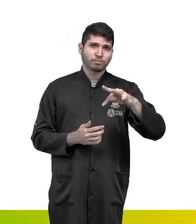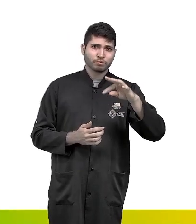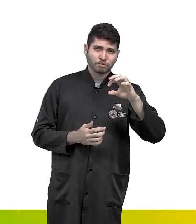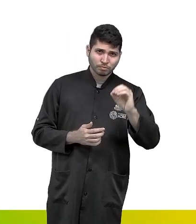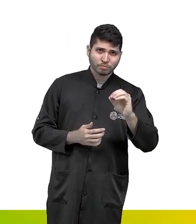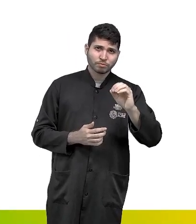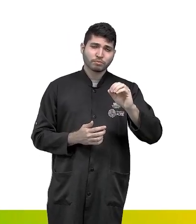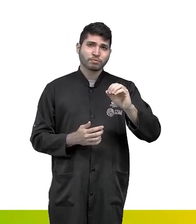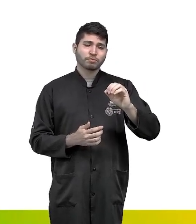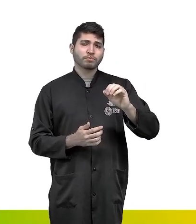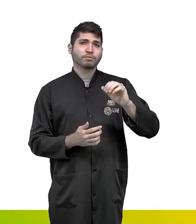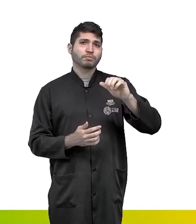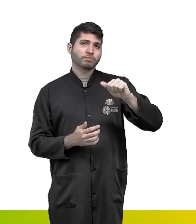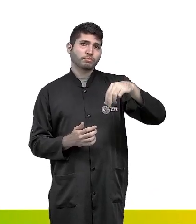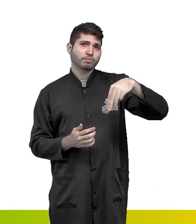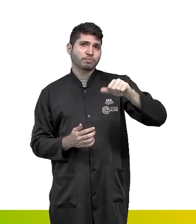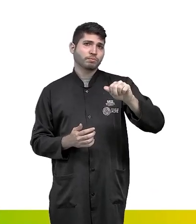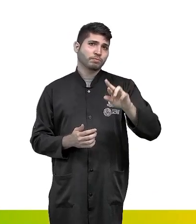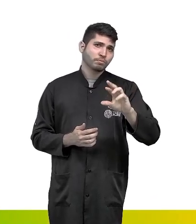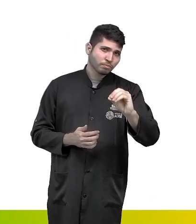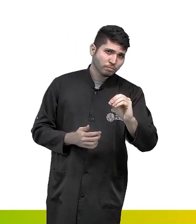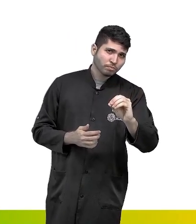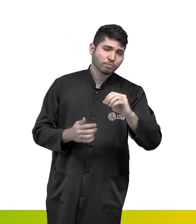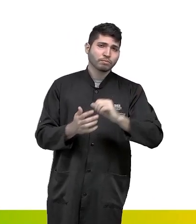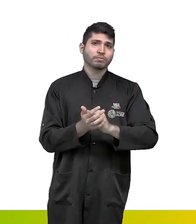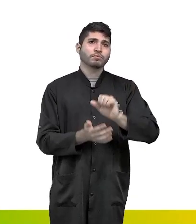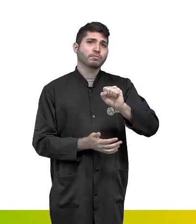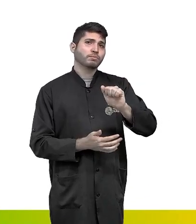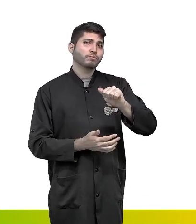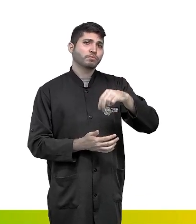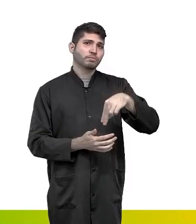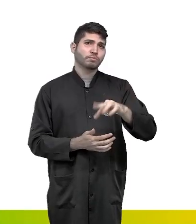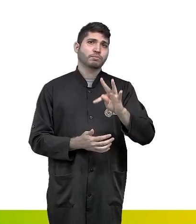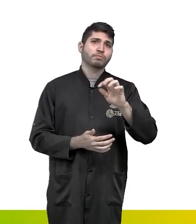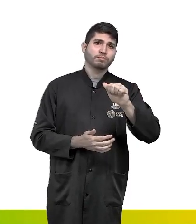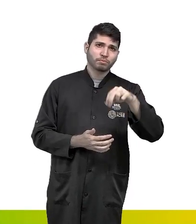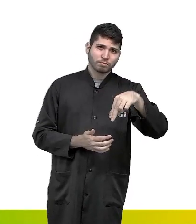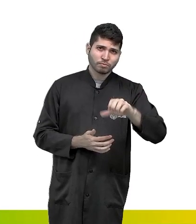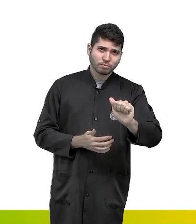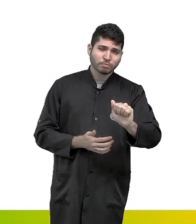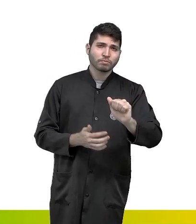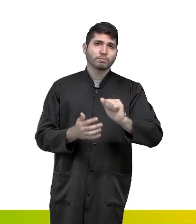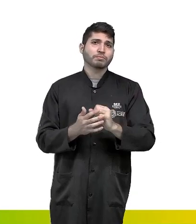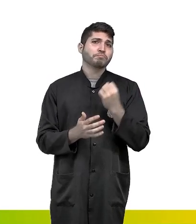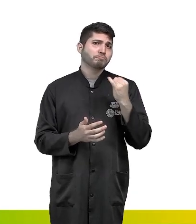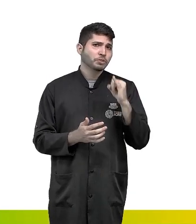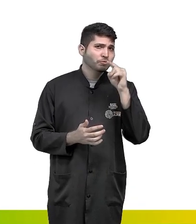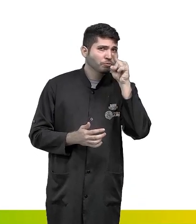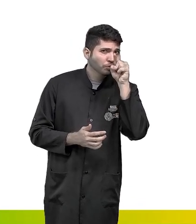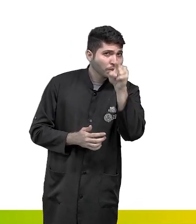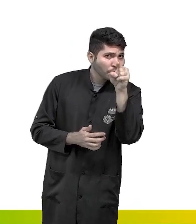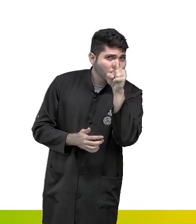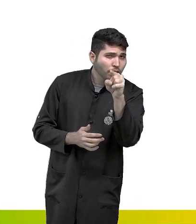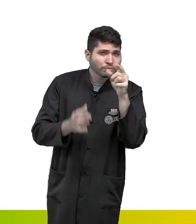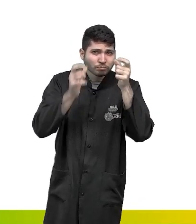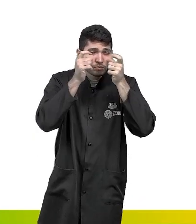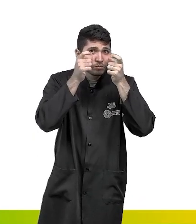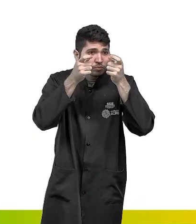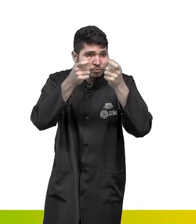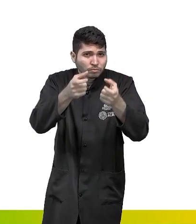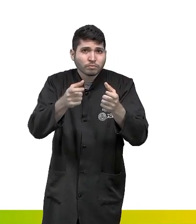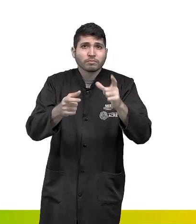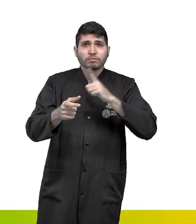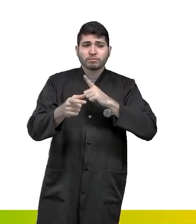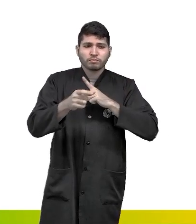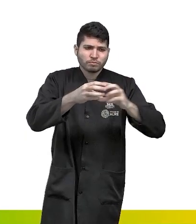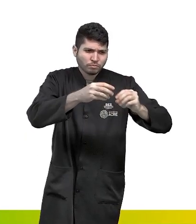aliás, São Vicente e Santana. E se a gente prestar atenção, temos capitanias